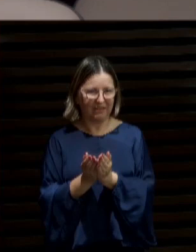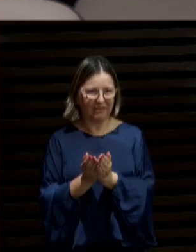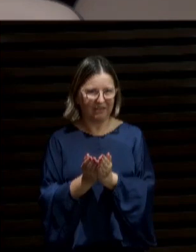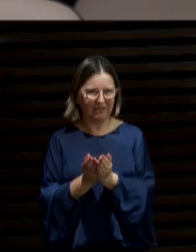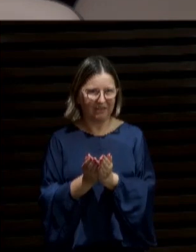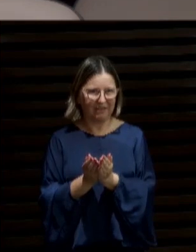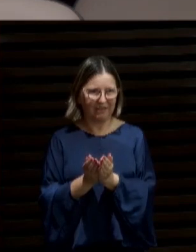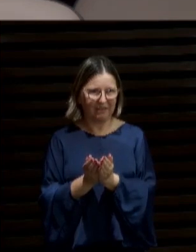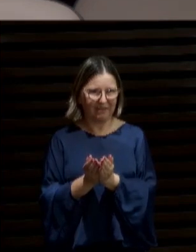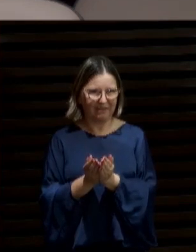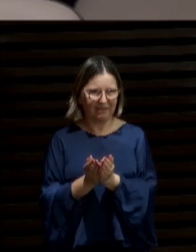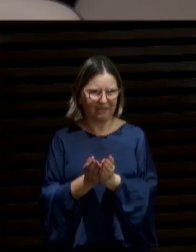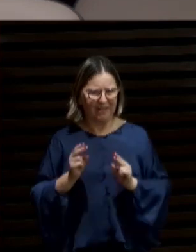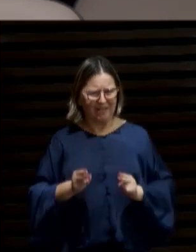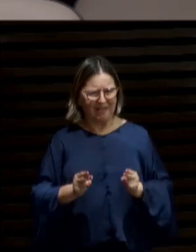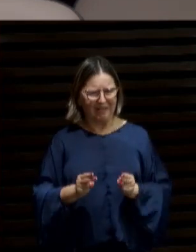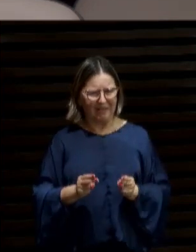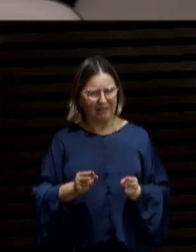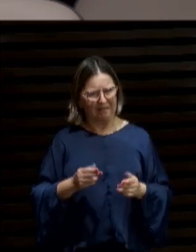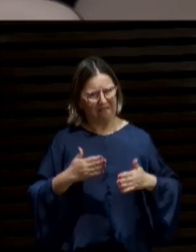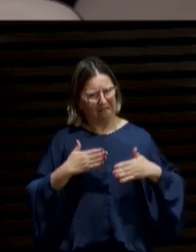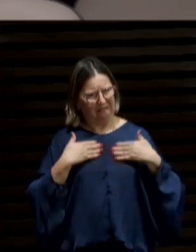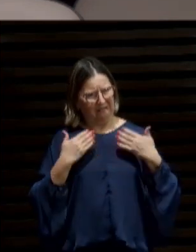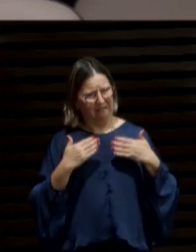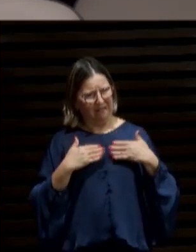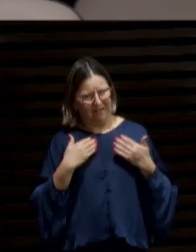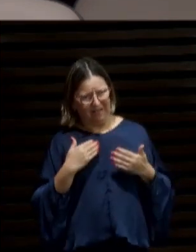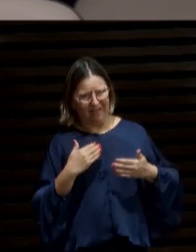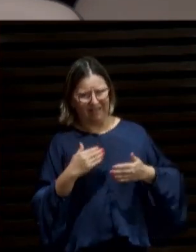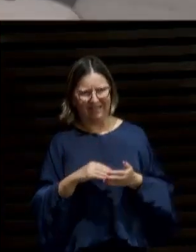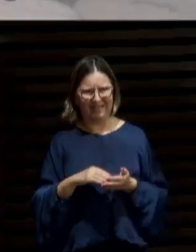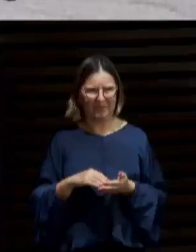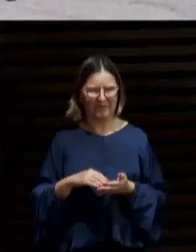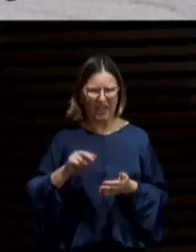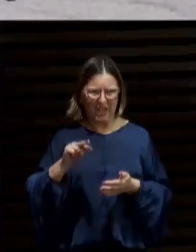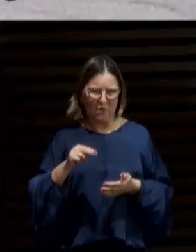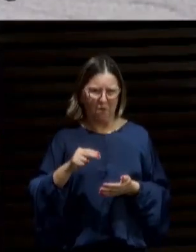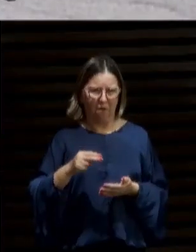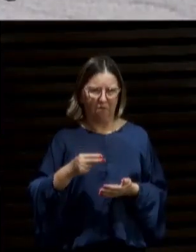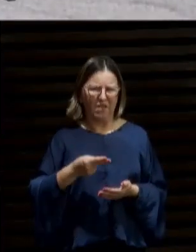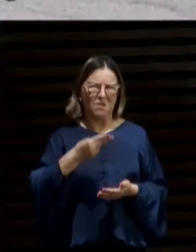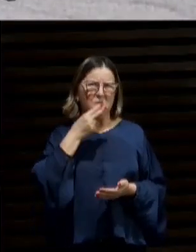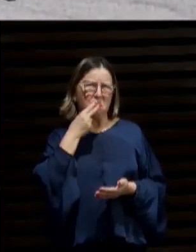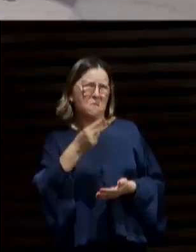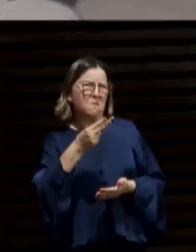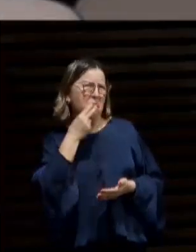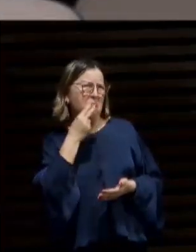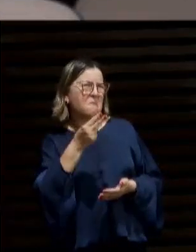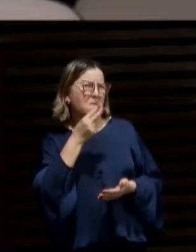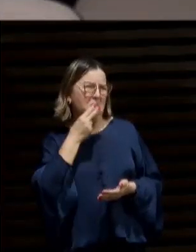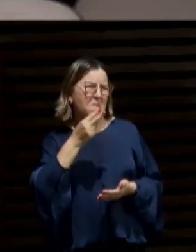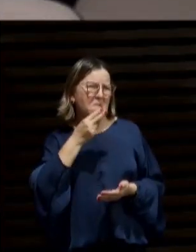fuma a alegria? O sujeito que é viciado em fumo, ele pita de um jeito, pita do